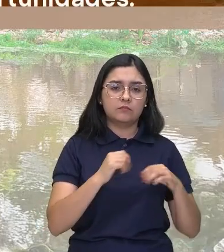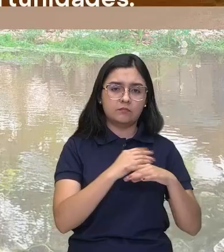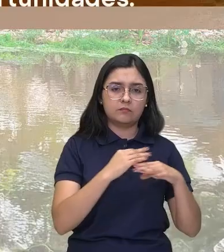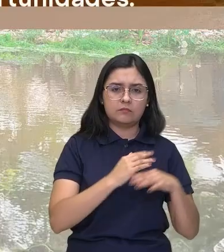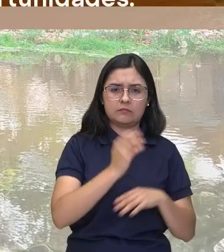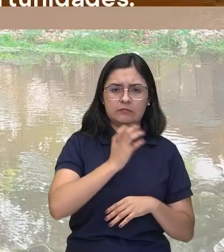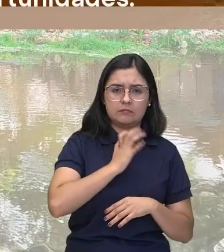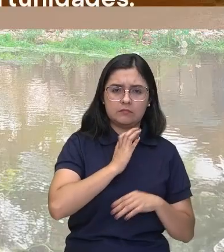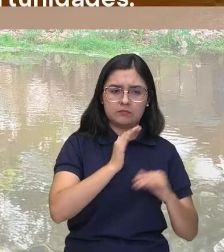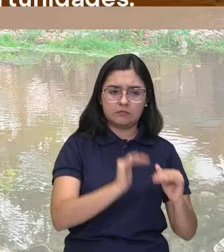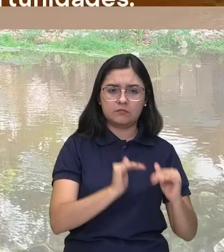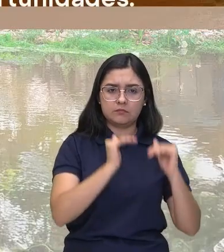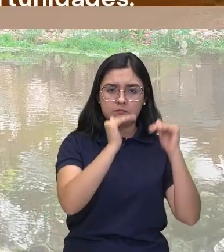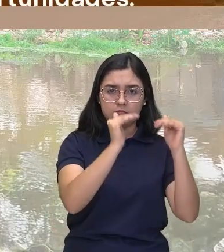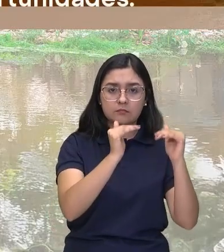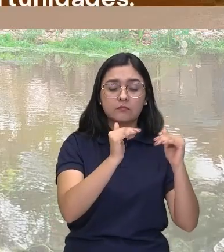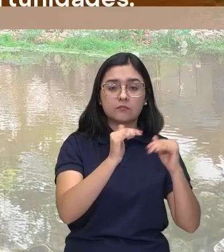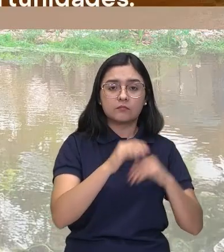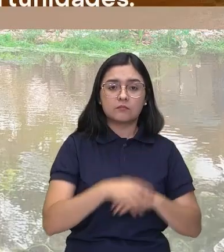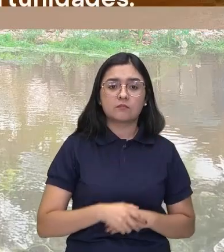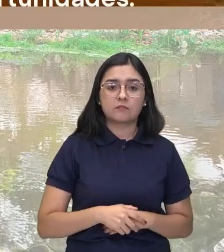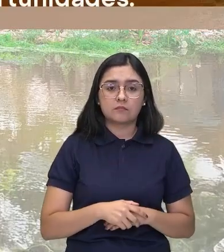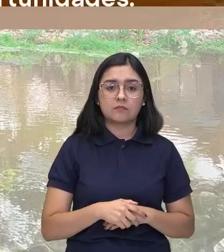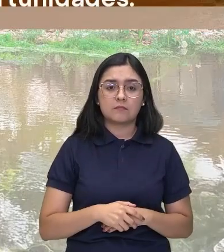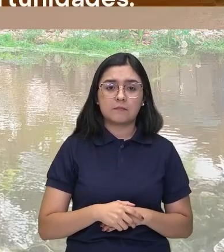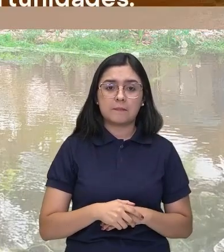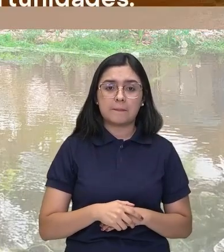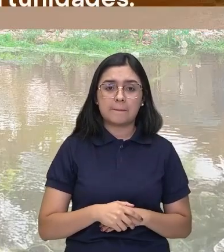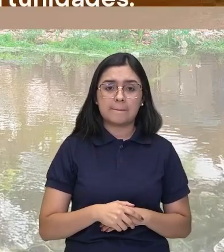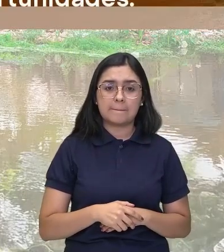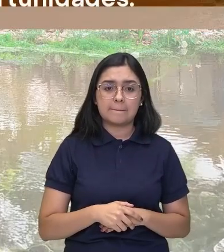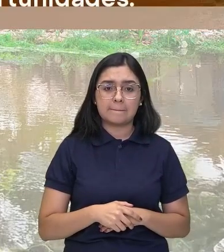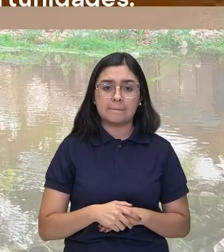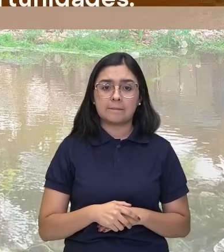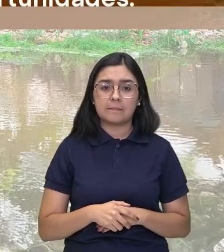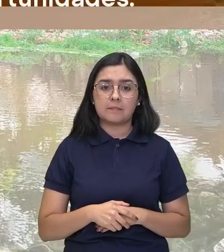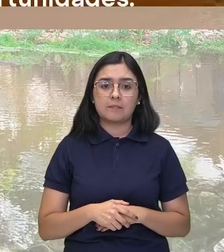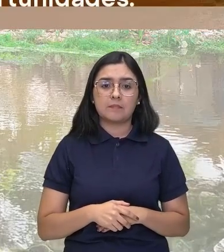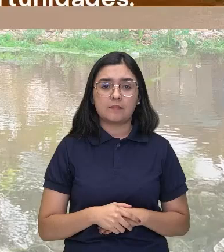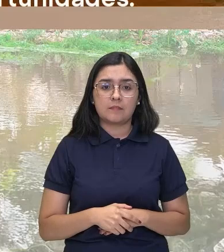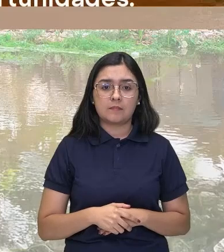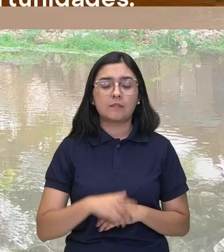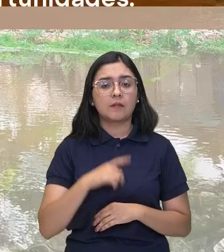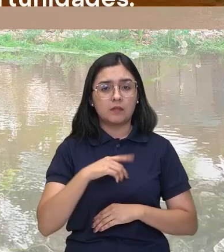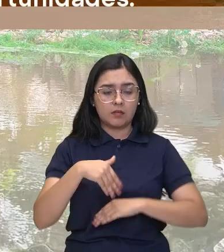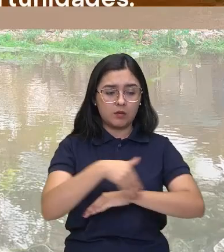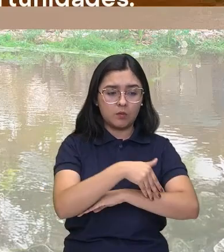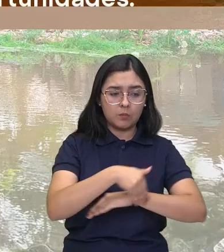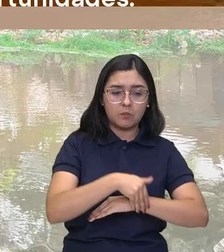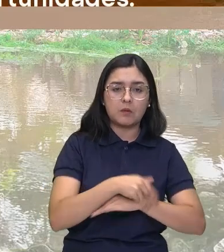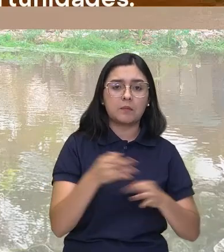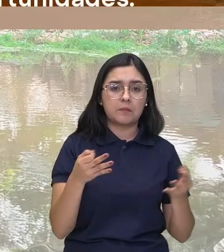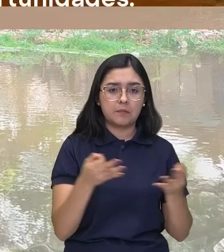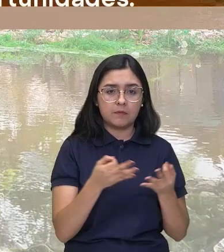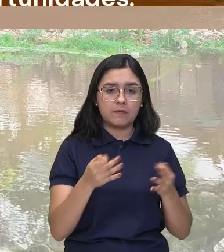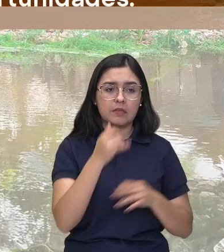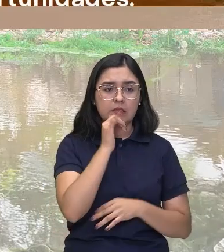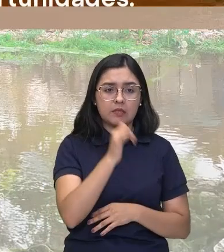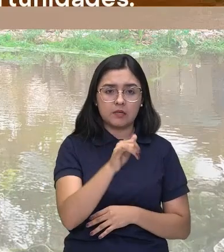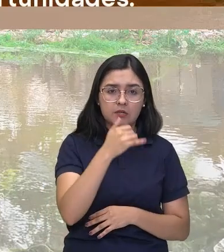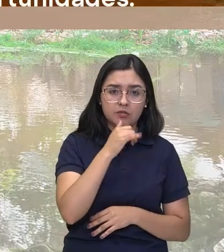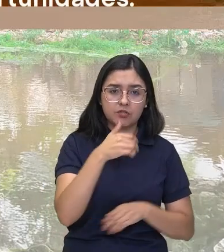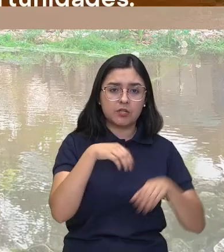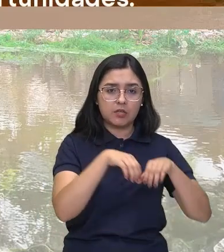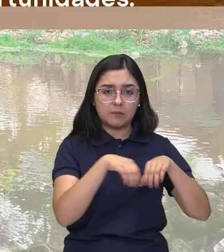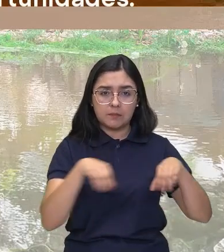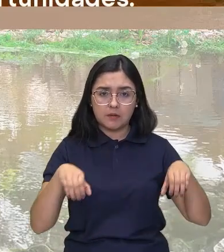são aí de maior poder aquisitivo, geralmente os serviços funcionam muito bem. Os asfaltos, energia elétrica,